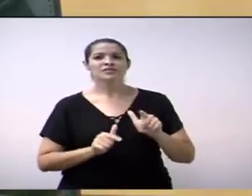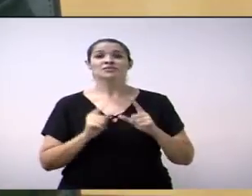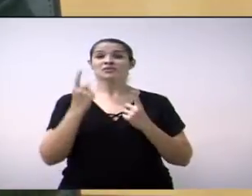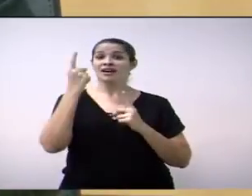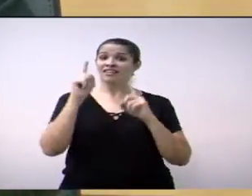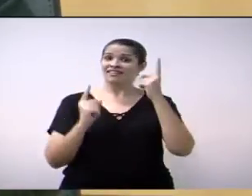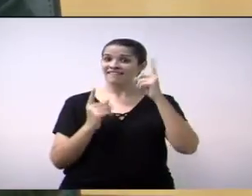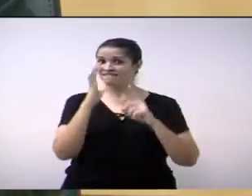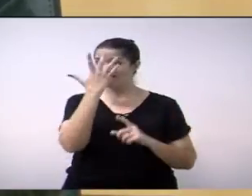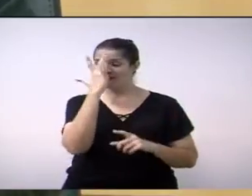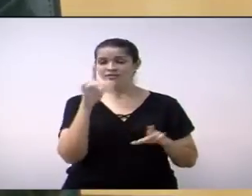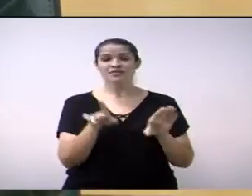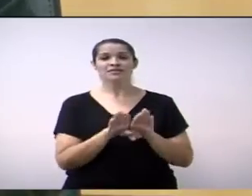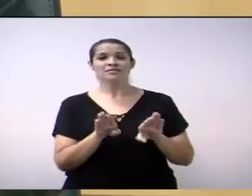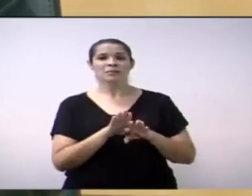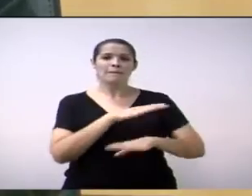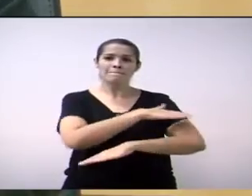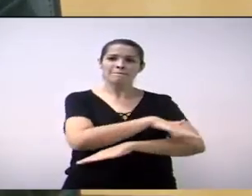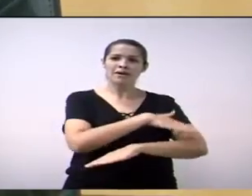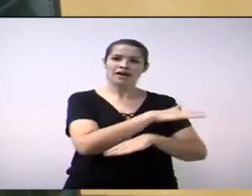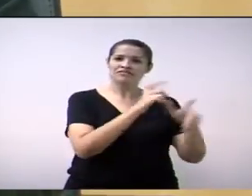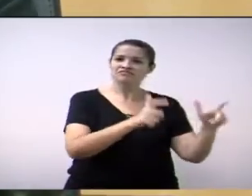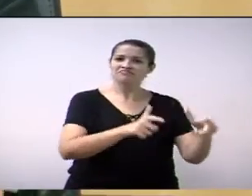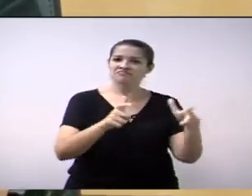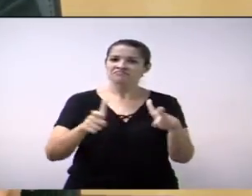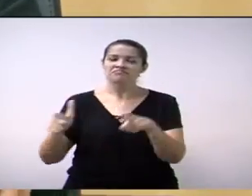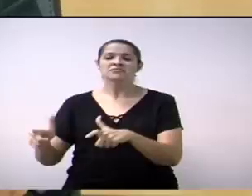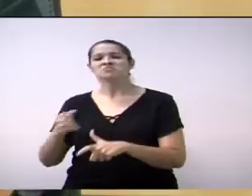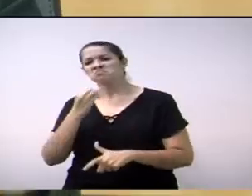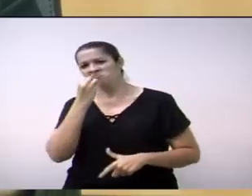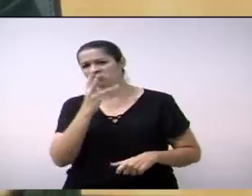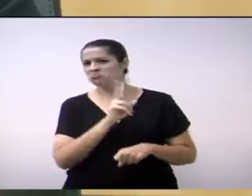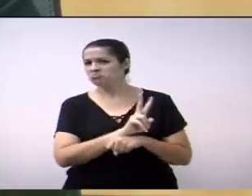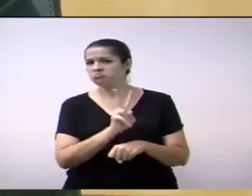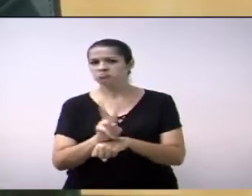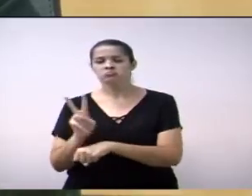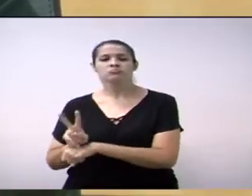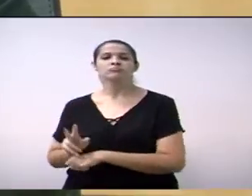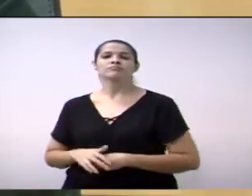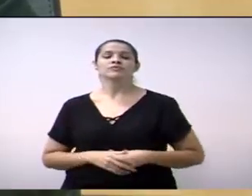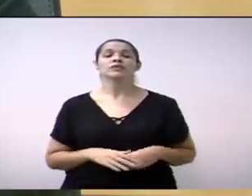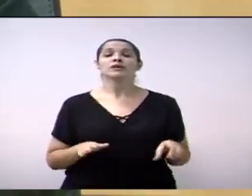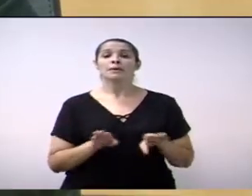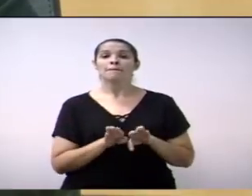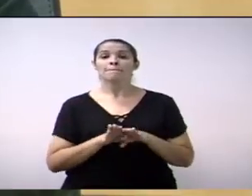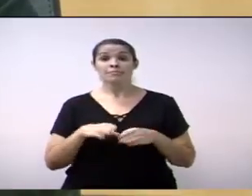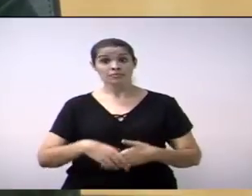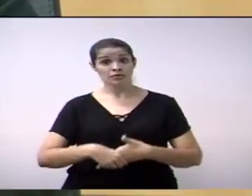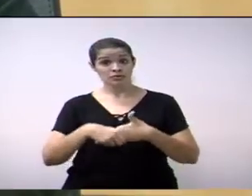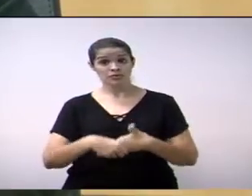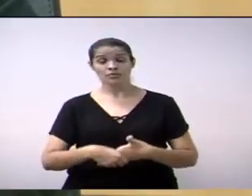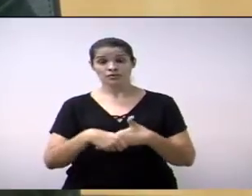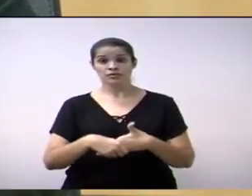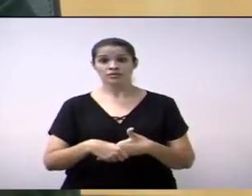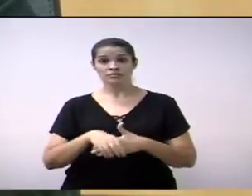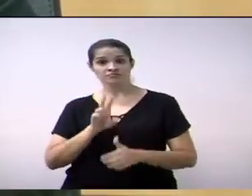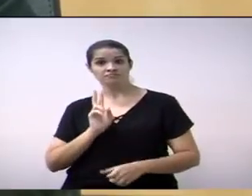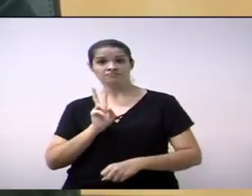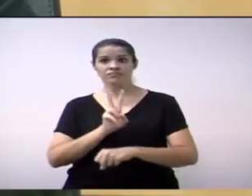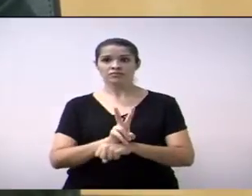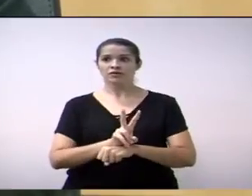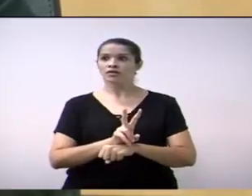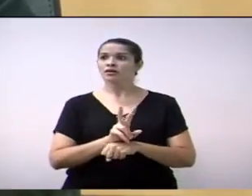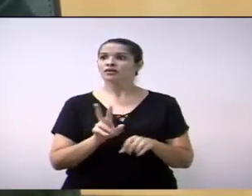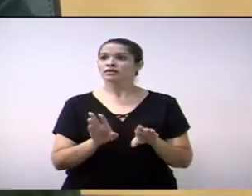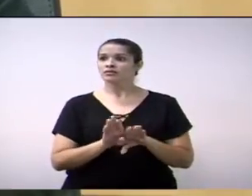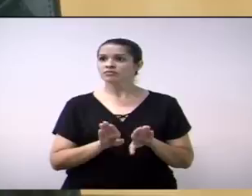carnaval, nas praças, onde aconteceu. Também cumprimentar a Defesa Civil, presente aqui na